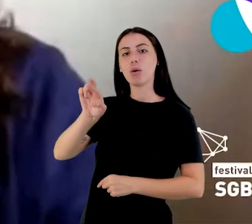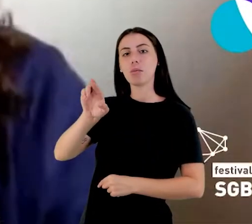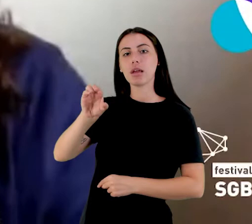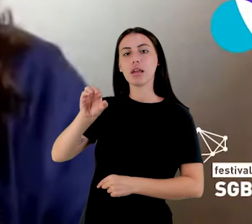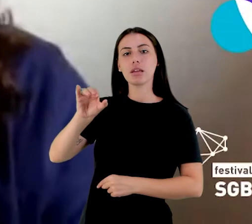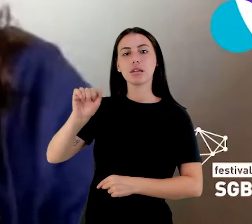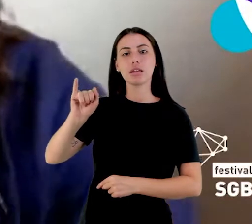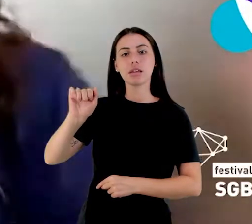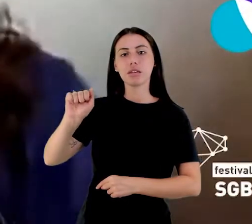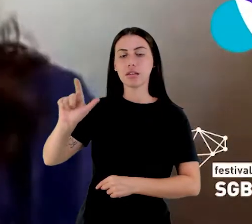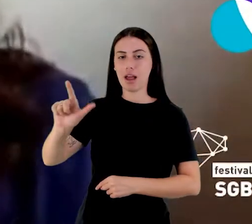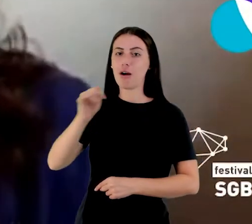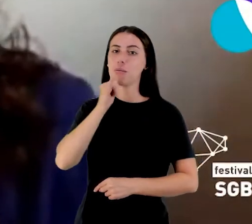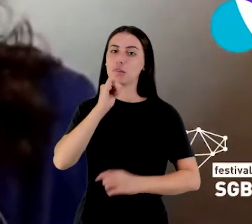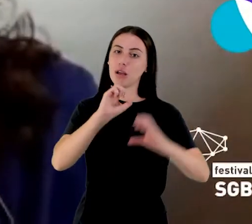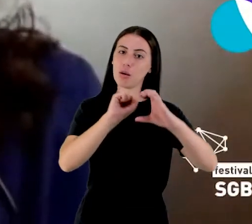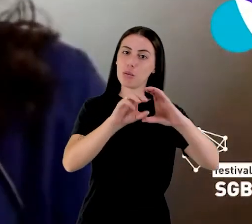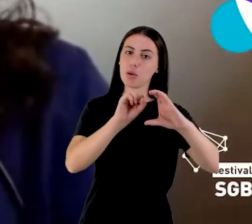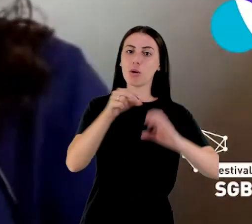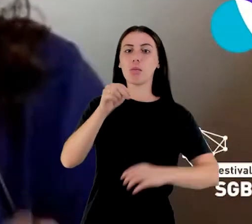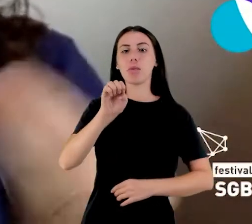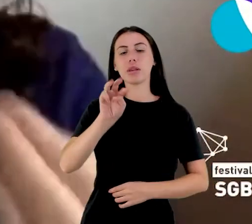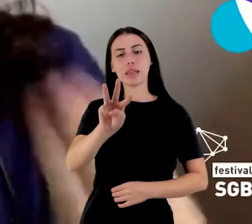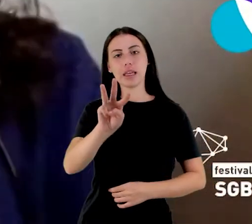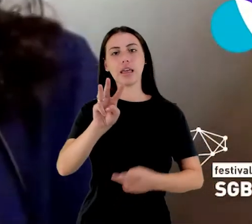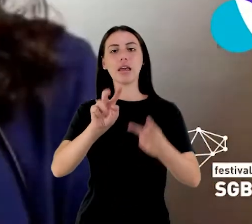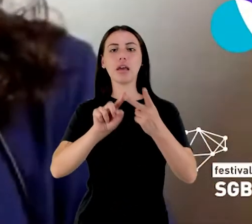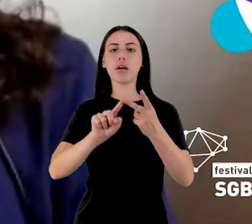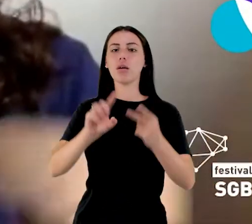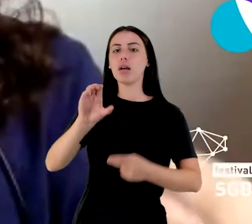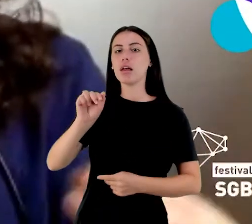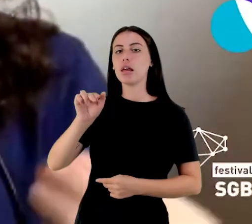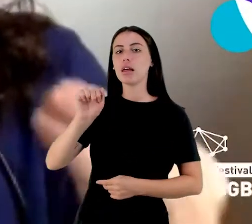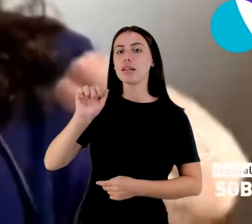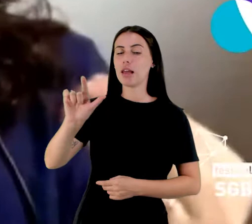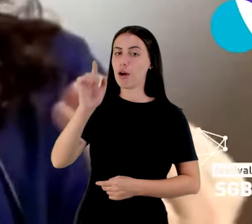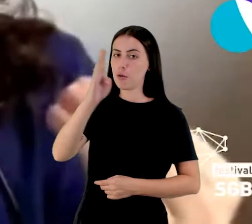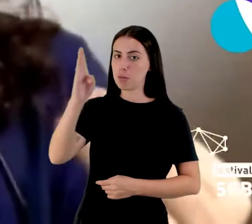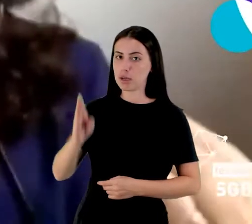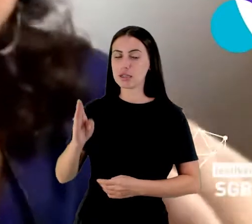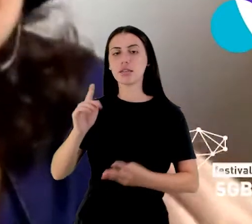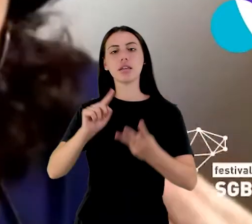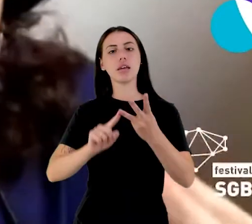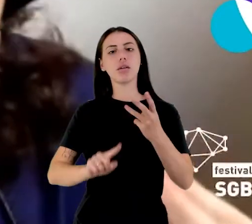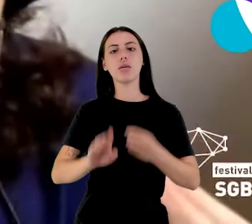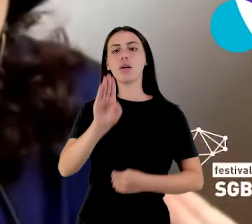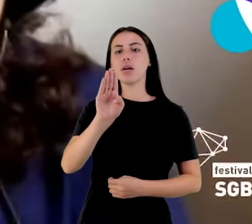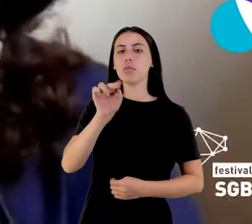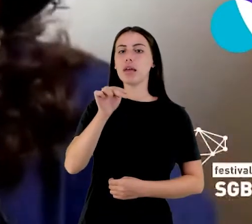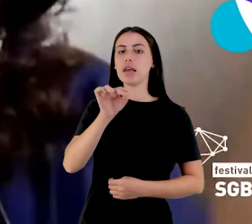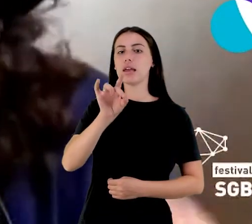possa fazer esse papel para não se perder no caminho, porque a produtora em si, o diretor, tem outras frentes de